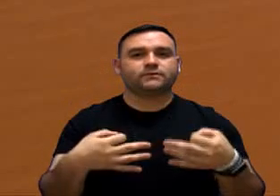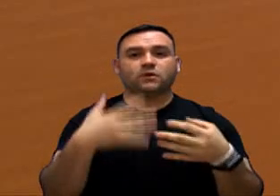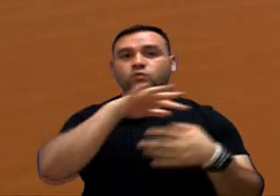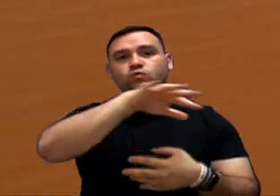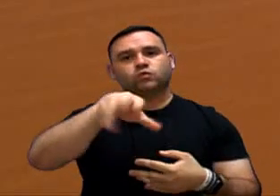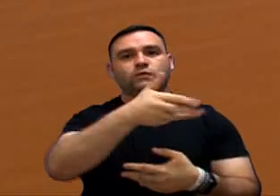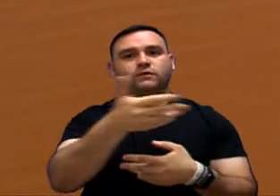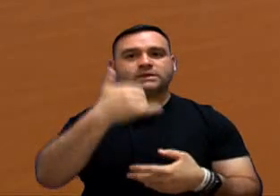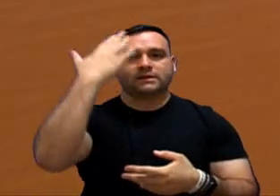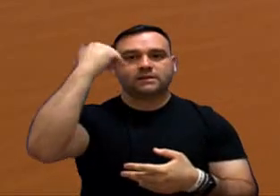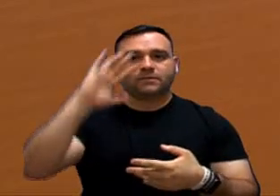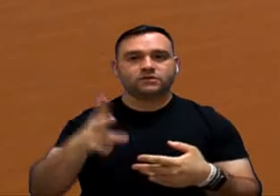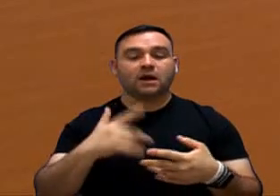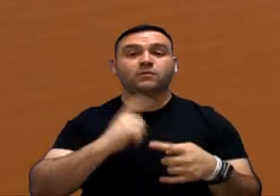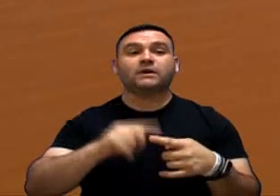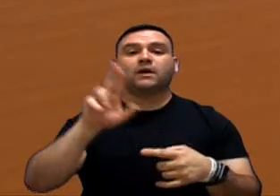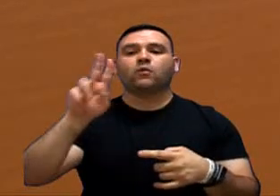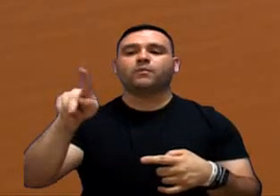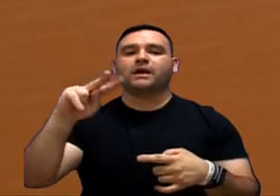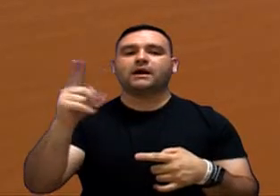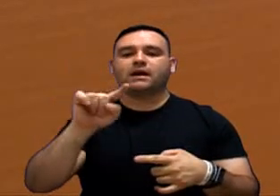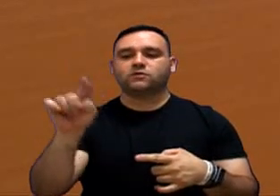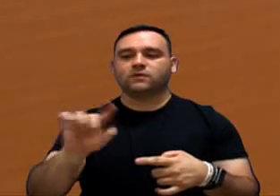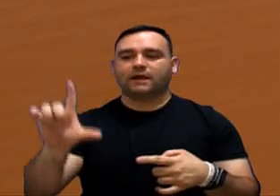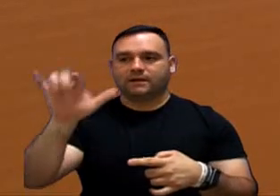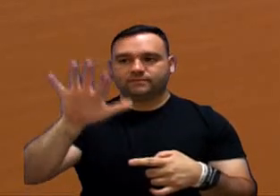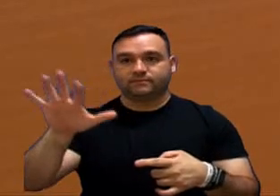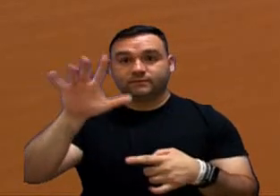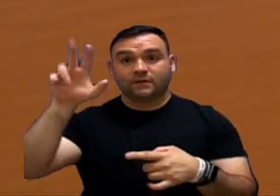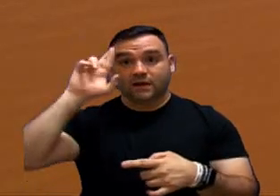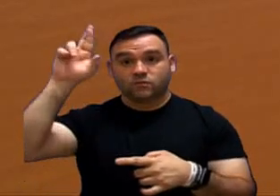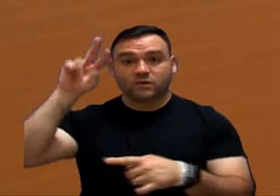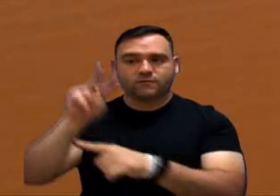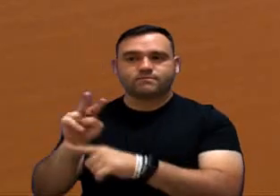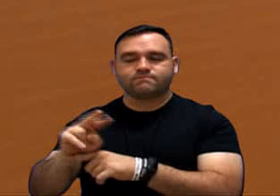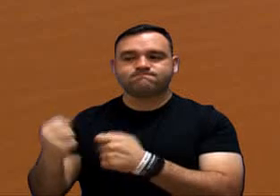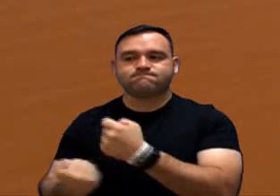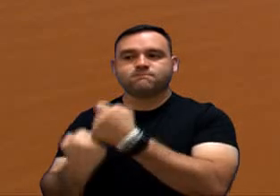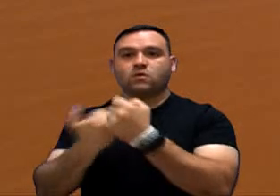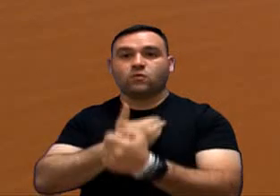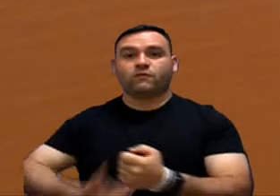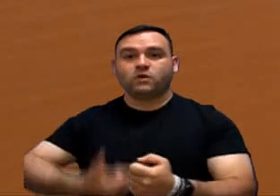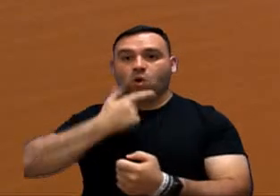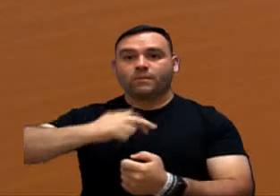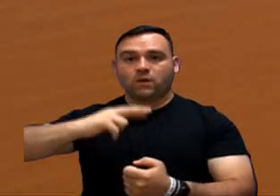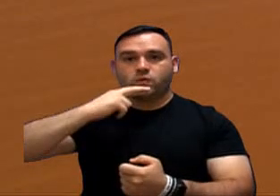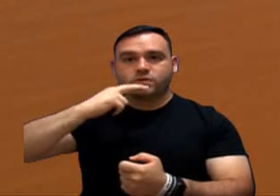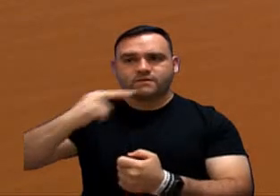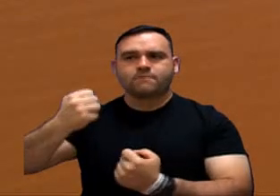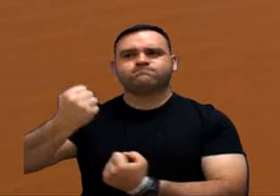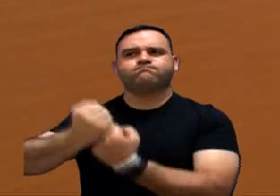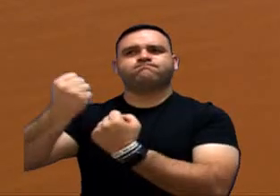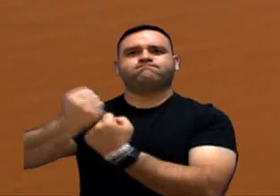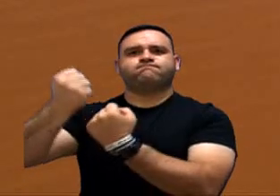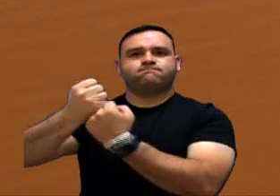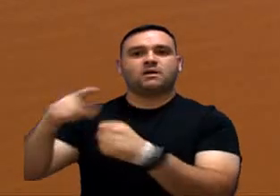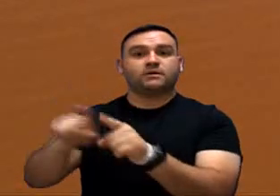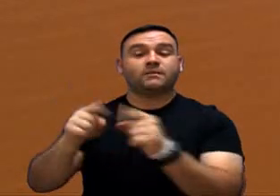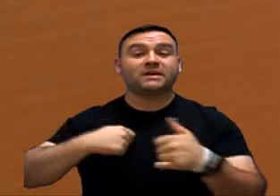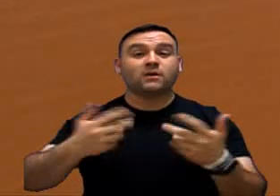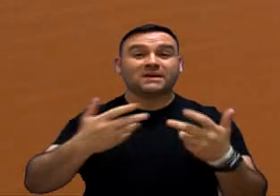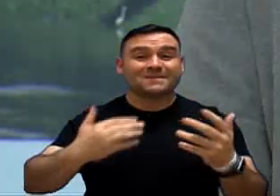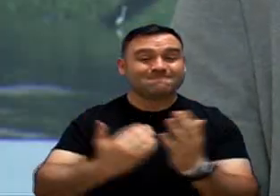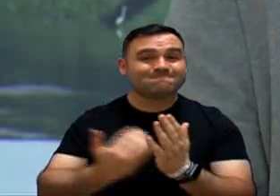todos já sabem. A UPH Zona Leste, ela vem sendo fortalecida pelo governo Manga, e eu gostaria muito, mas